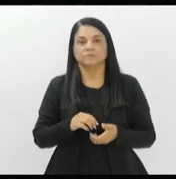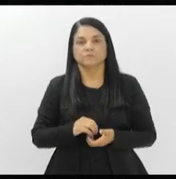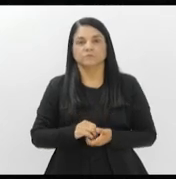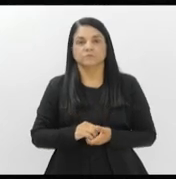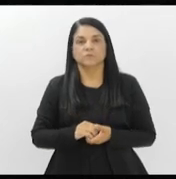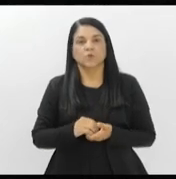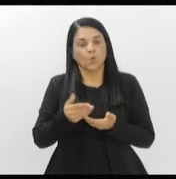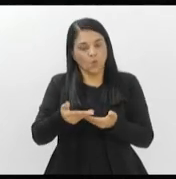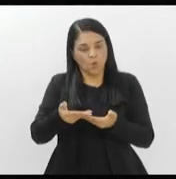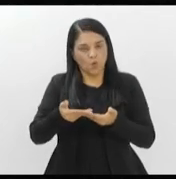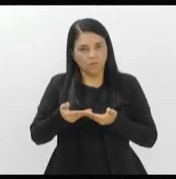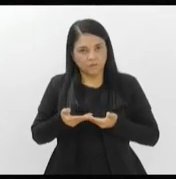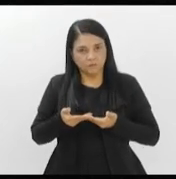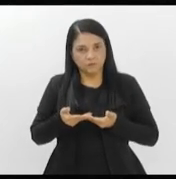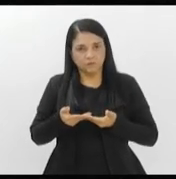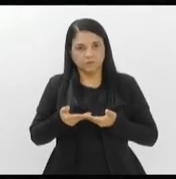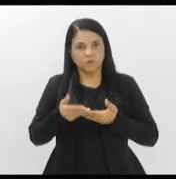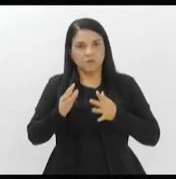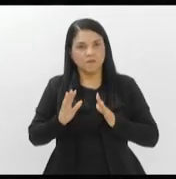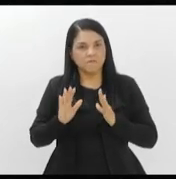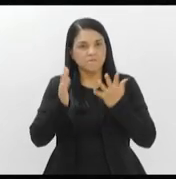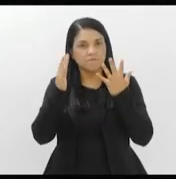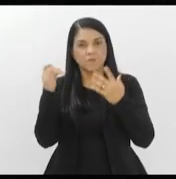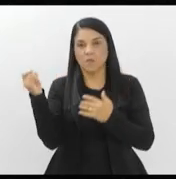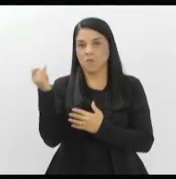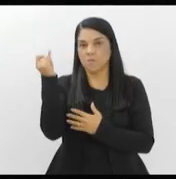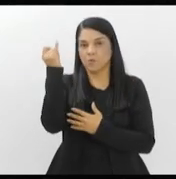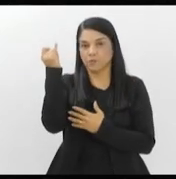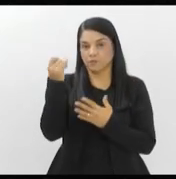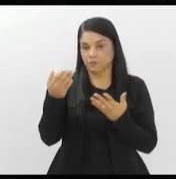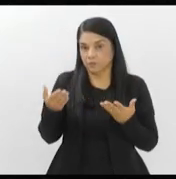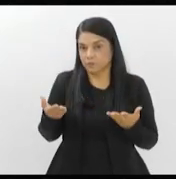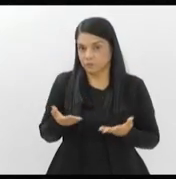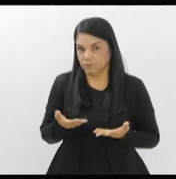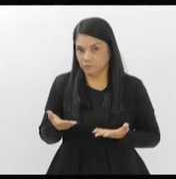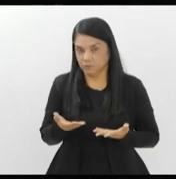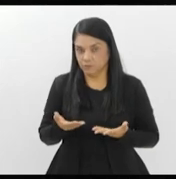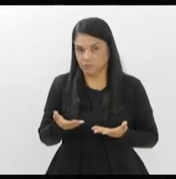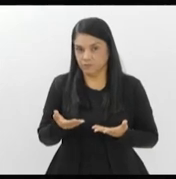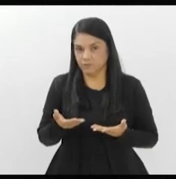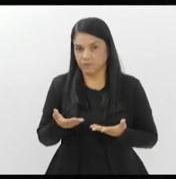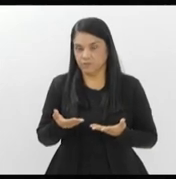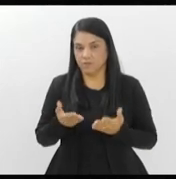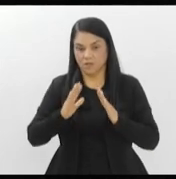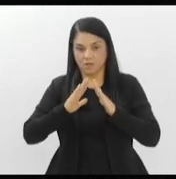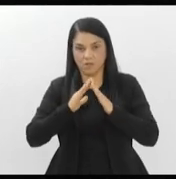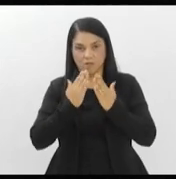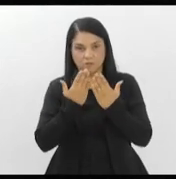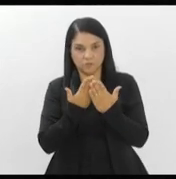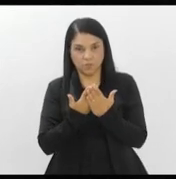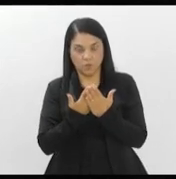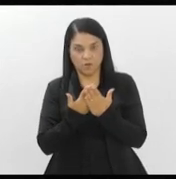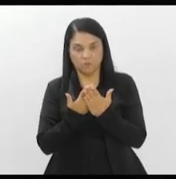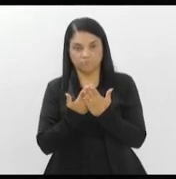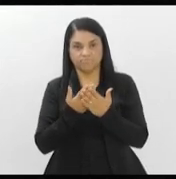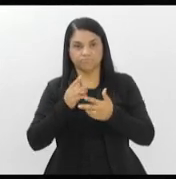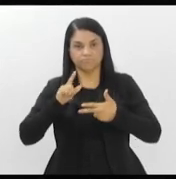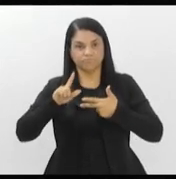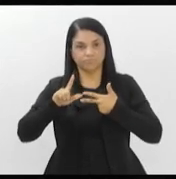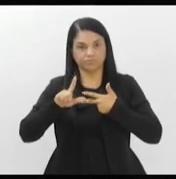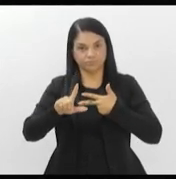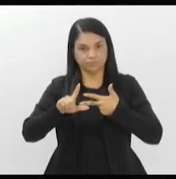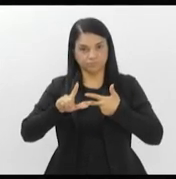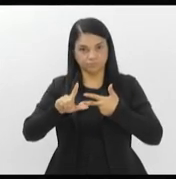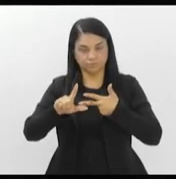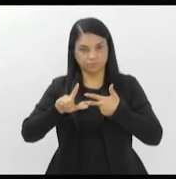o convite para um evento importante no dia de hoje. A Escola do Legislativo do Estado do Rio de